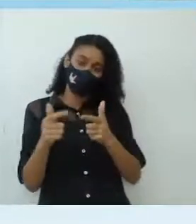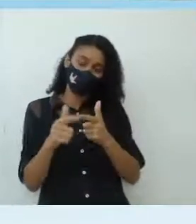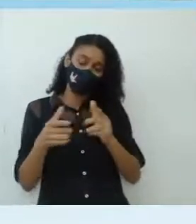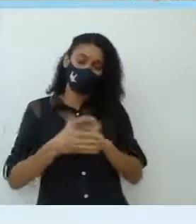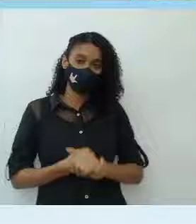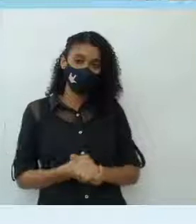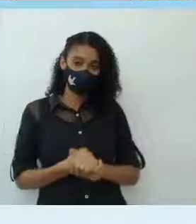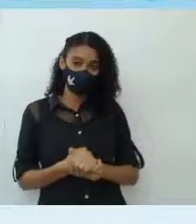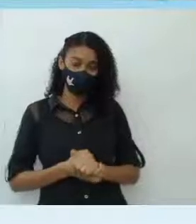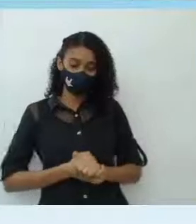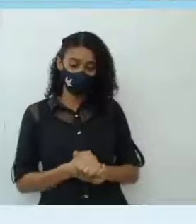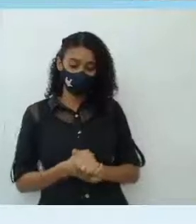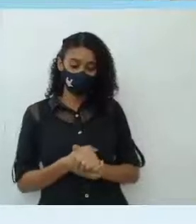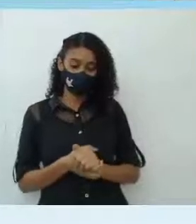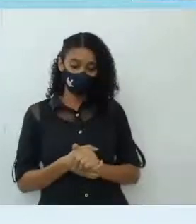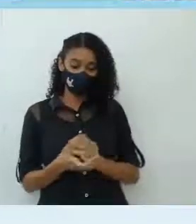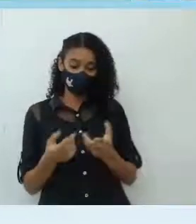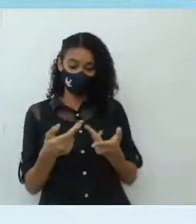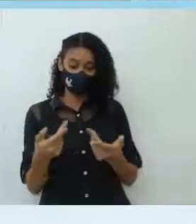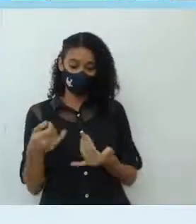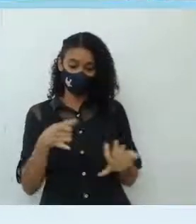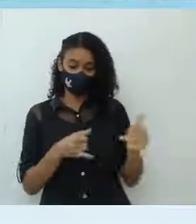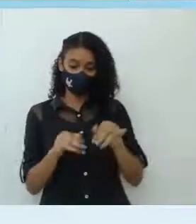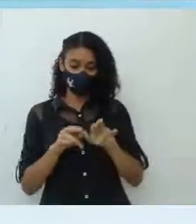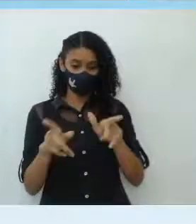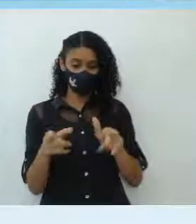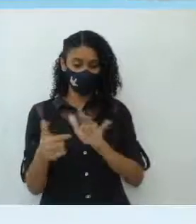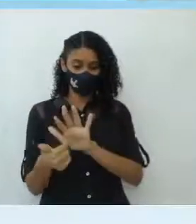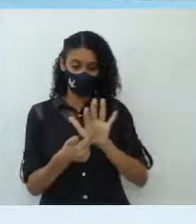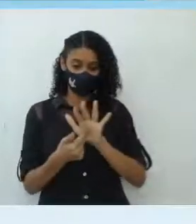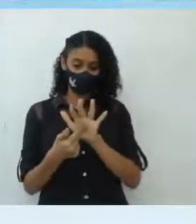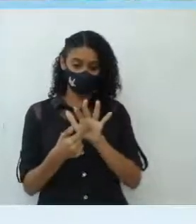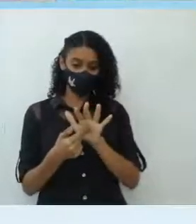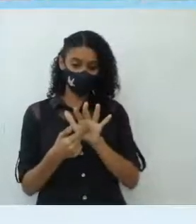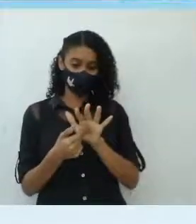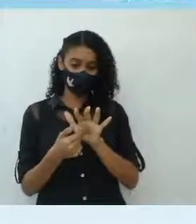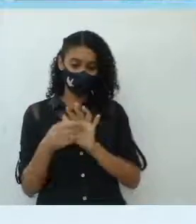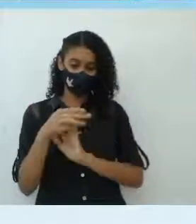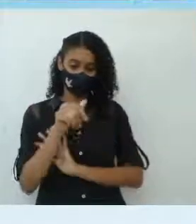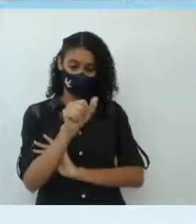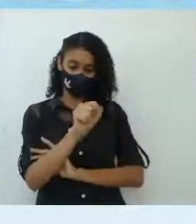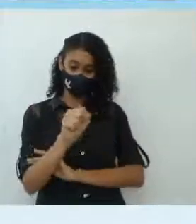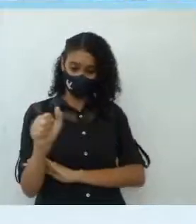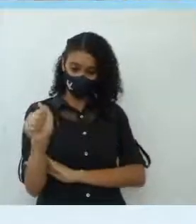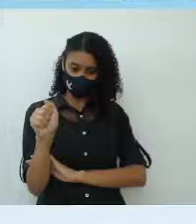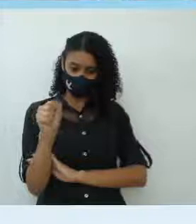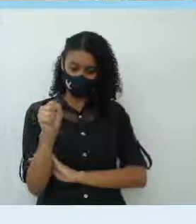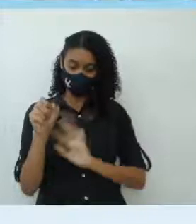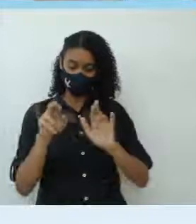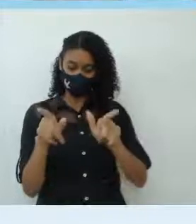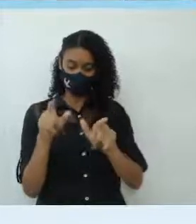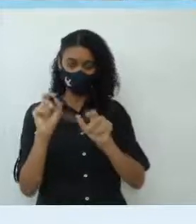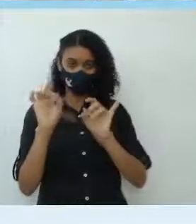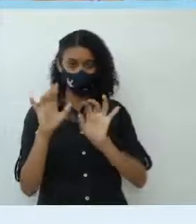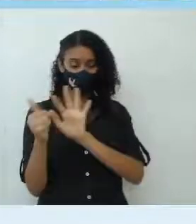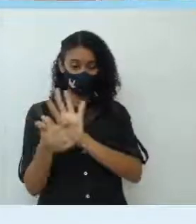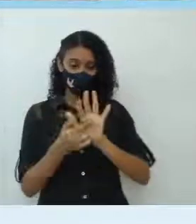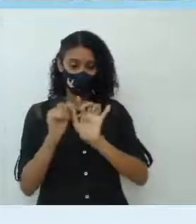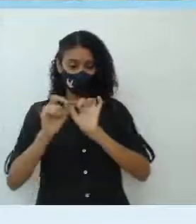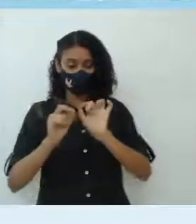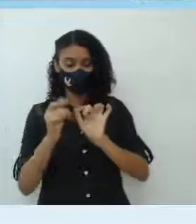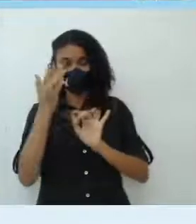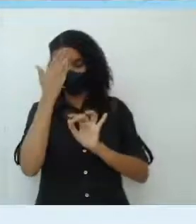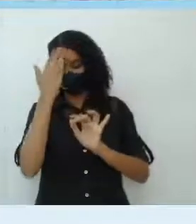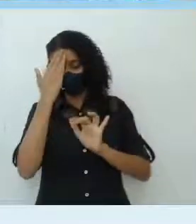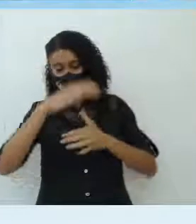químicos diferentes apresentam massas diferentes. Só isso já é motivo para a gente acender o sinal de